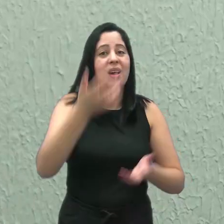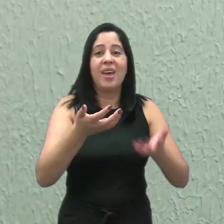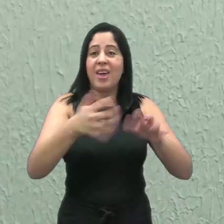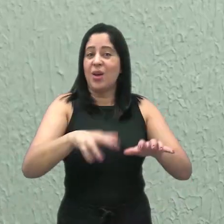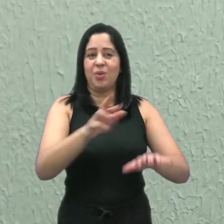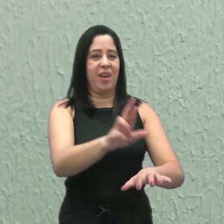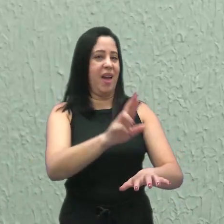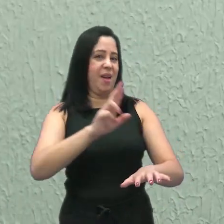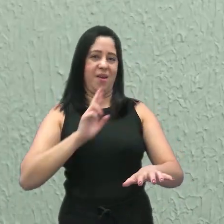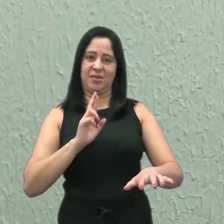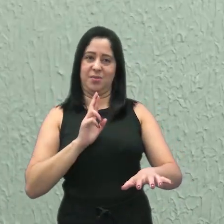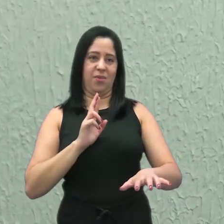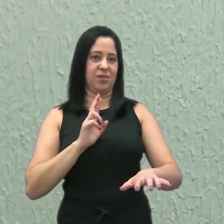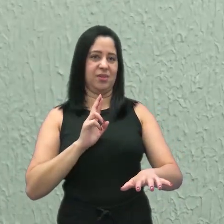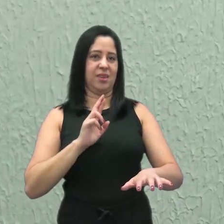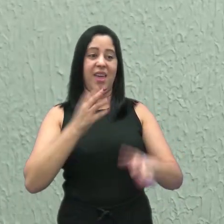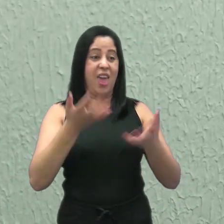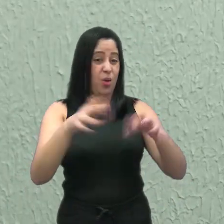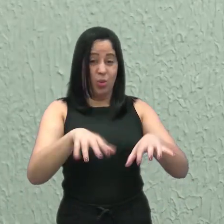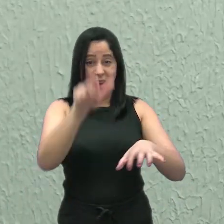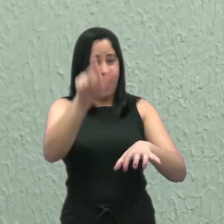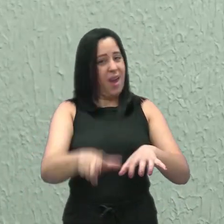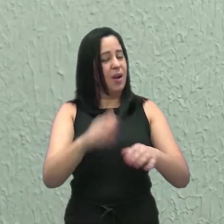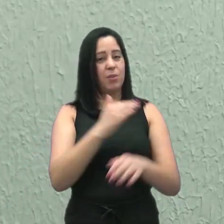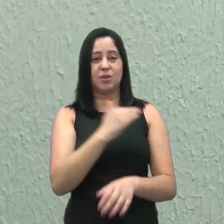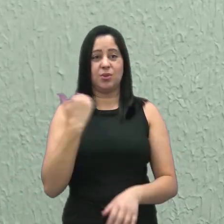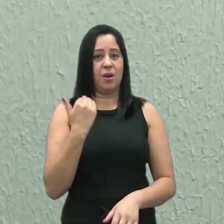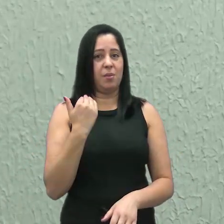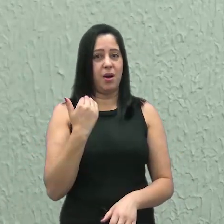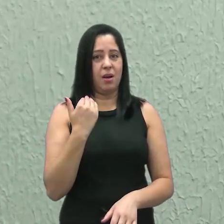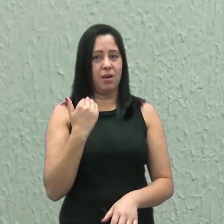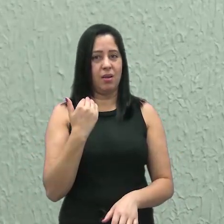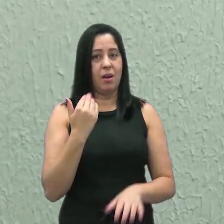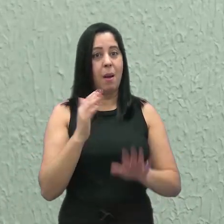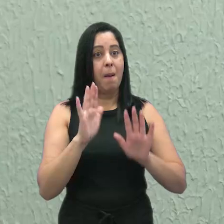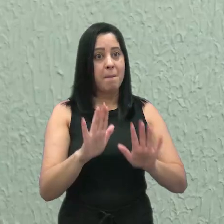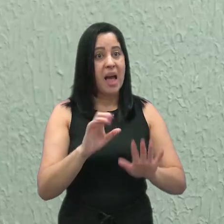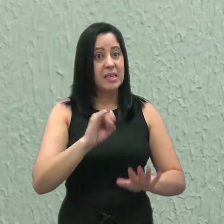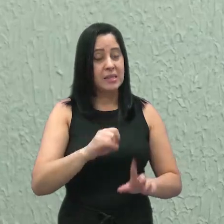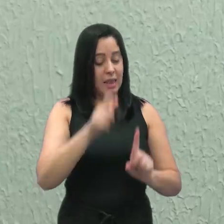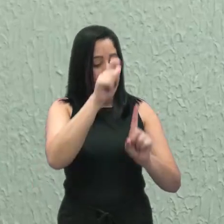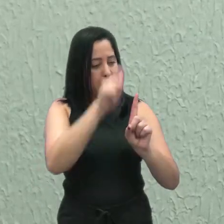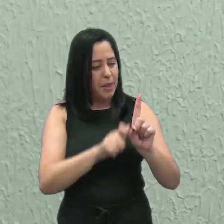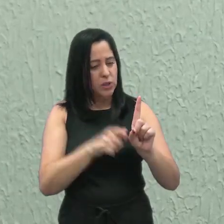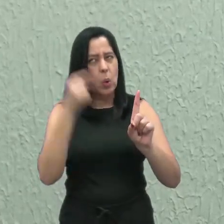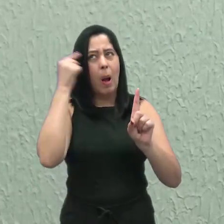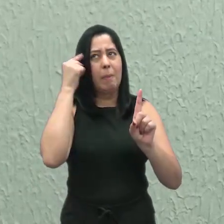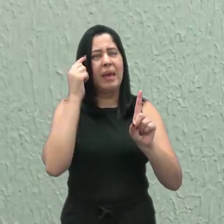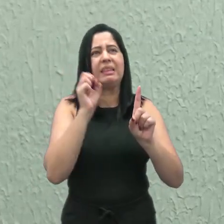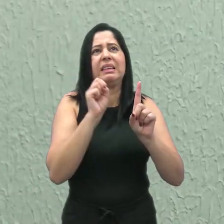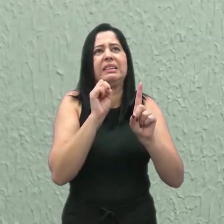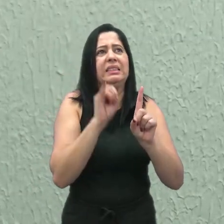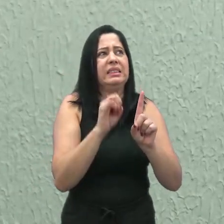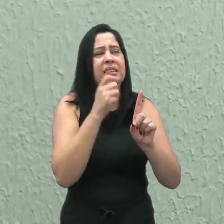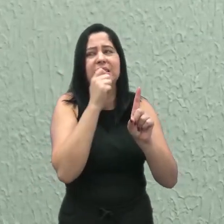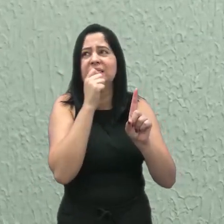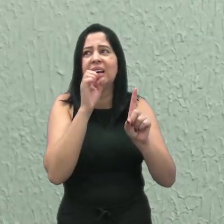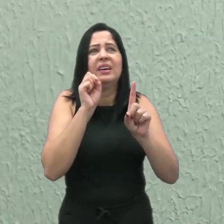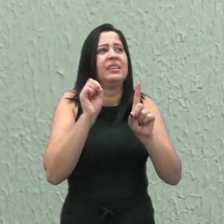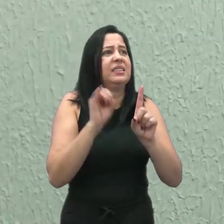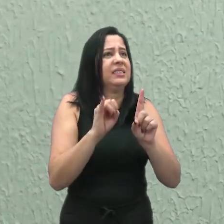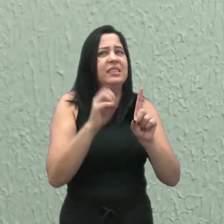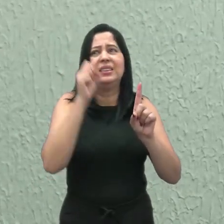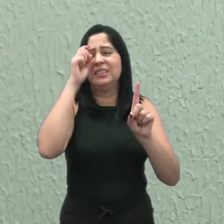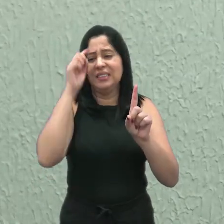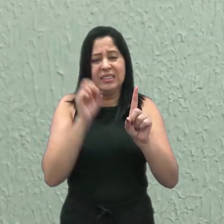que a resposta seja a morte. Mas cada e porquê vai trazer mais questionamento ainda e a gente vai entrar